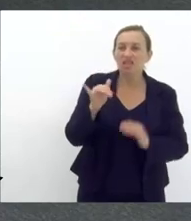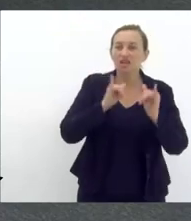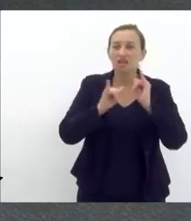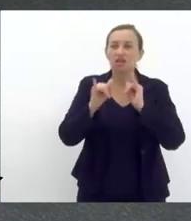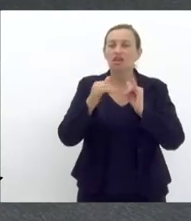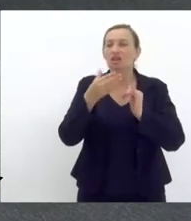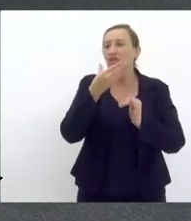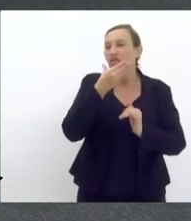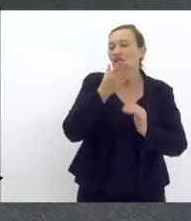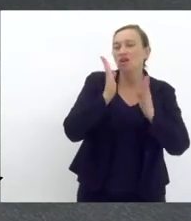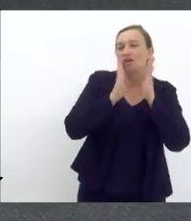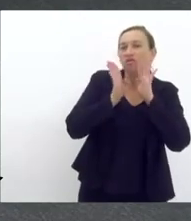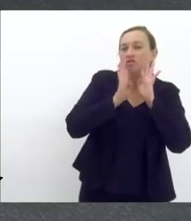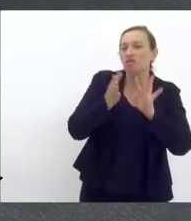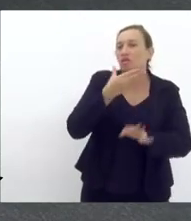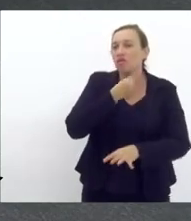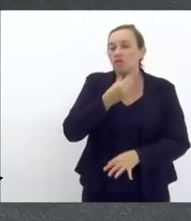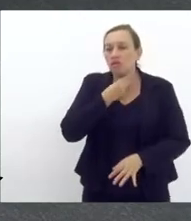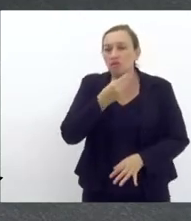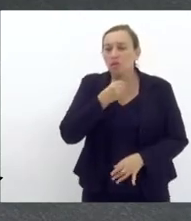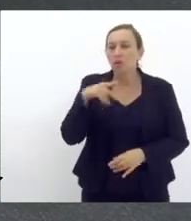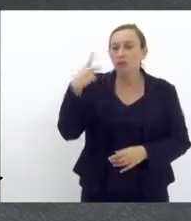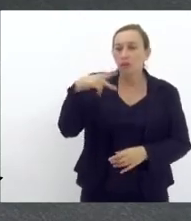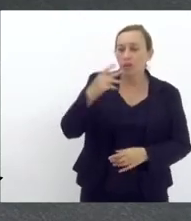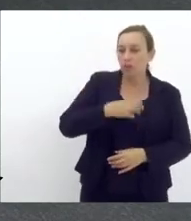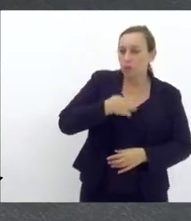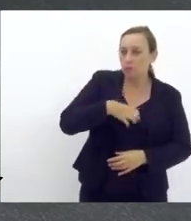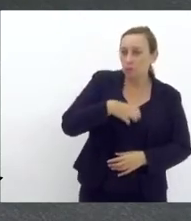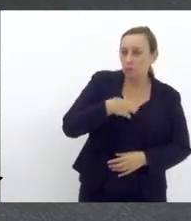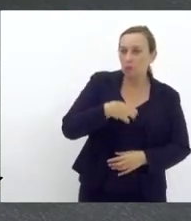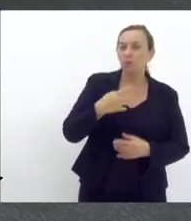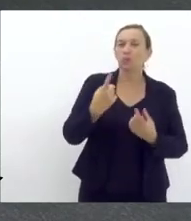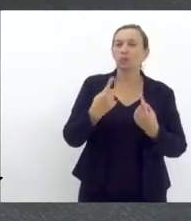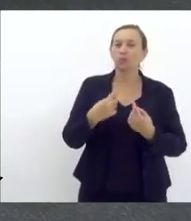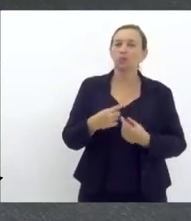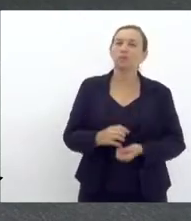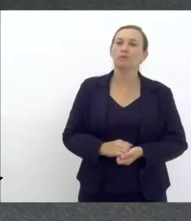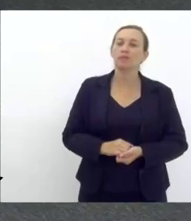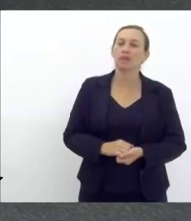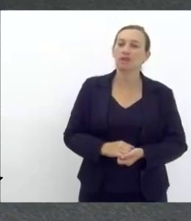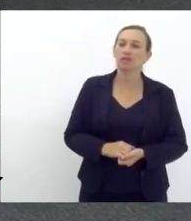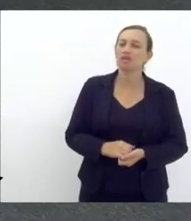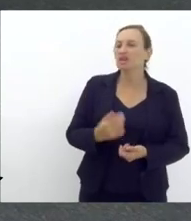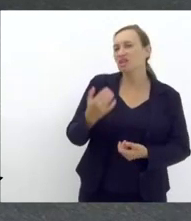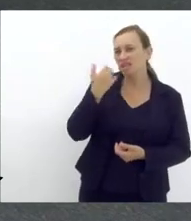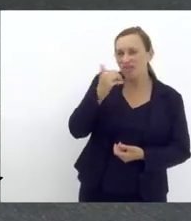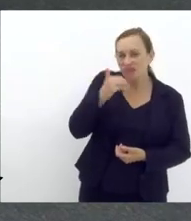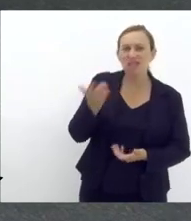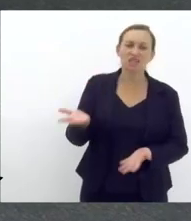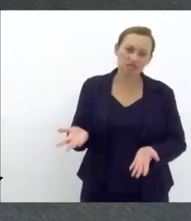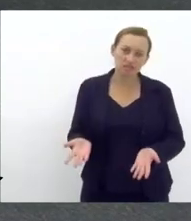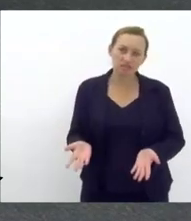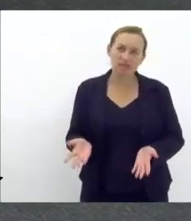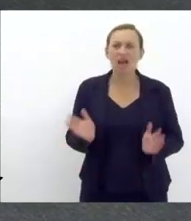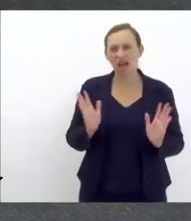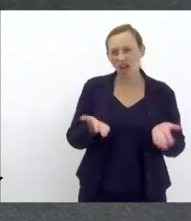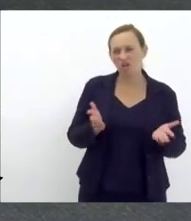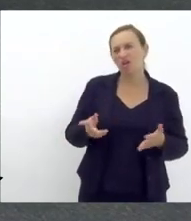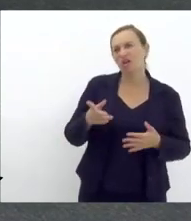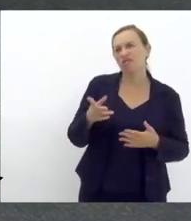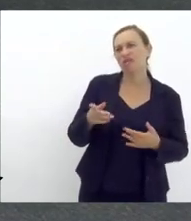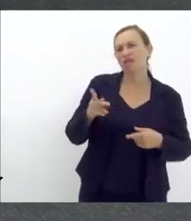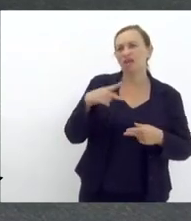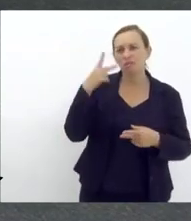News é fazer política na base do ódio da ameaça e da chantagem isso é que esse envelo isso agora fazer